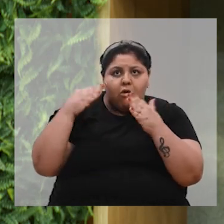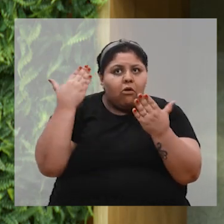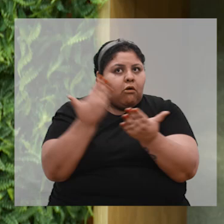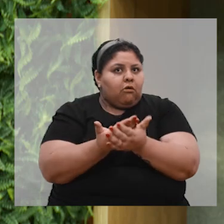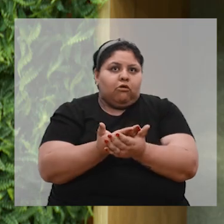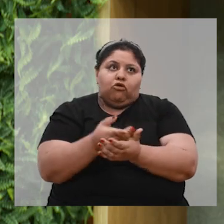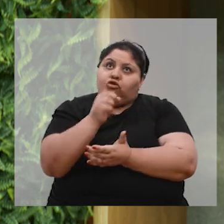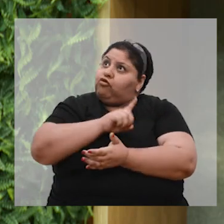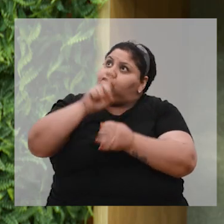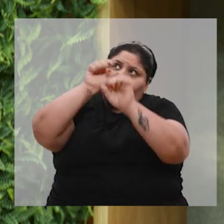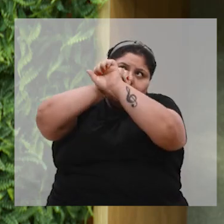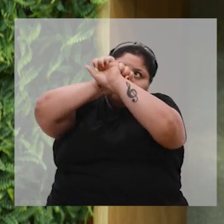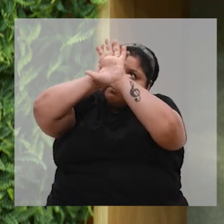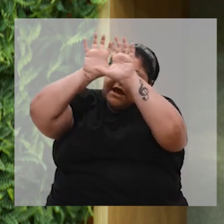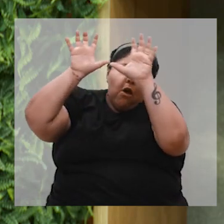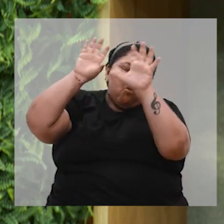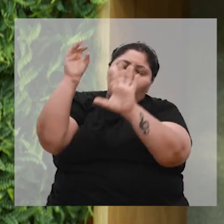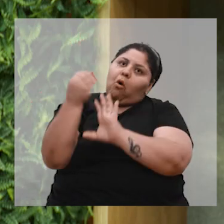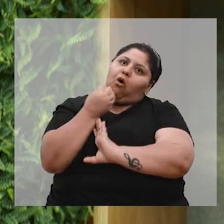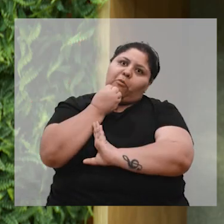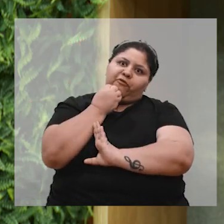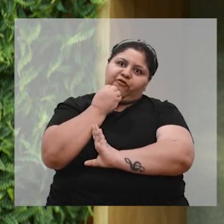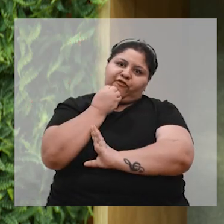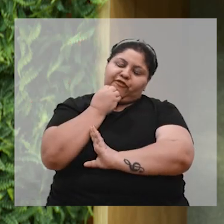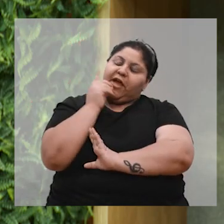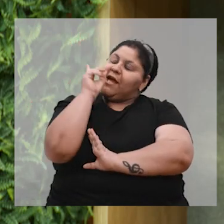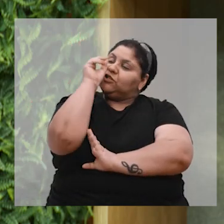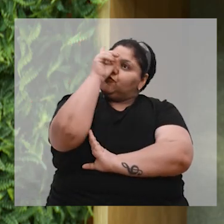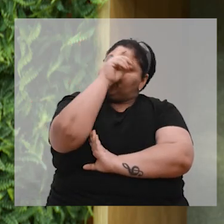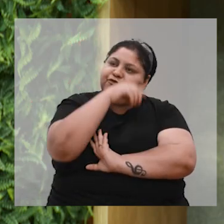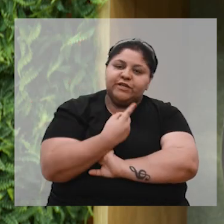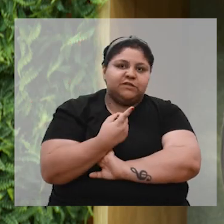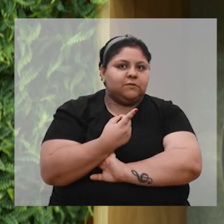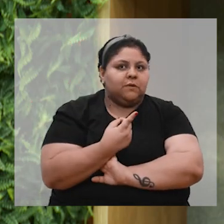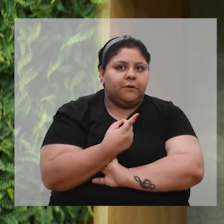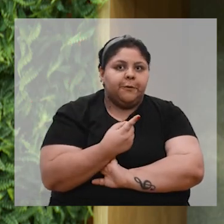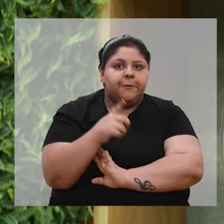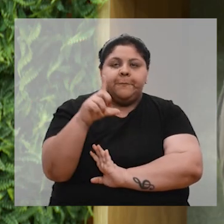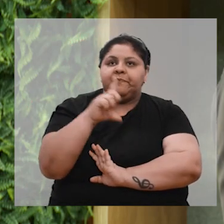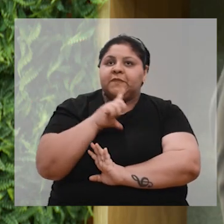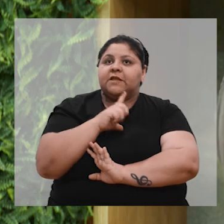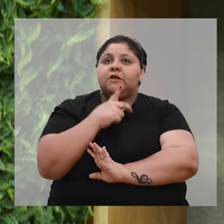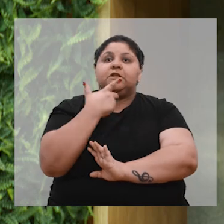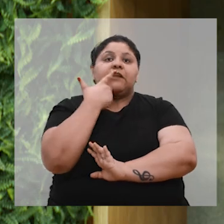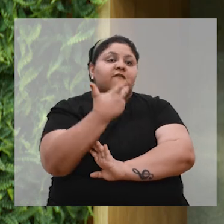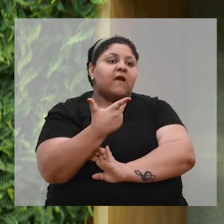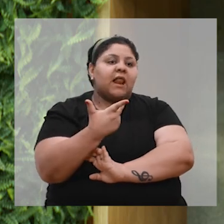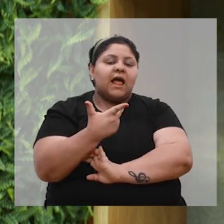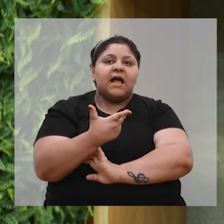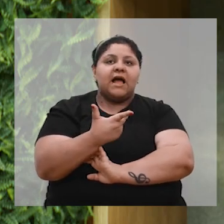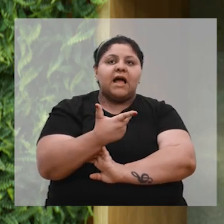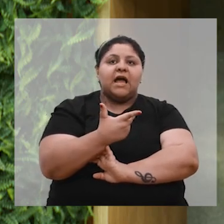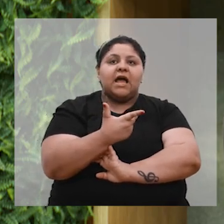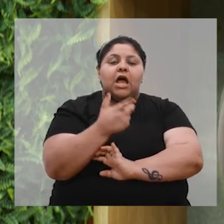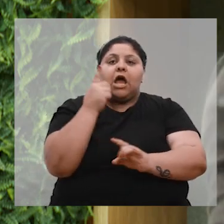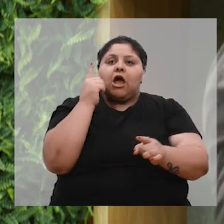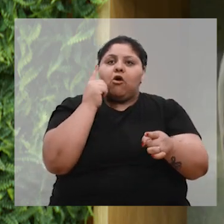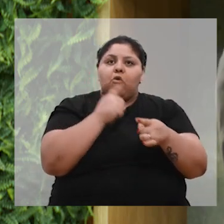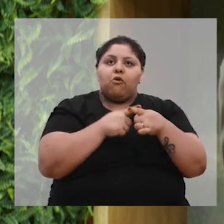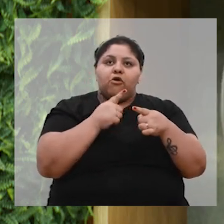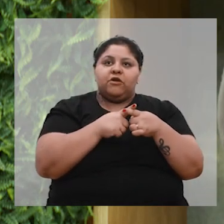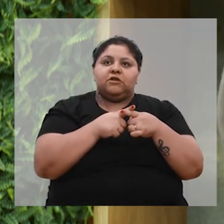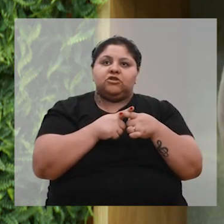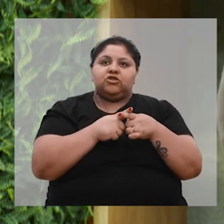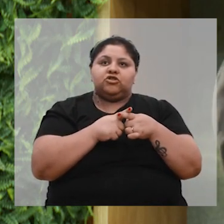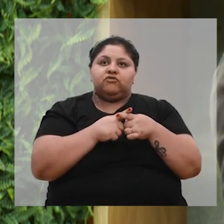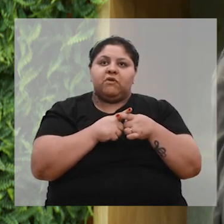vai para o céu. Porque é muito difícil, né? E tu tem que falar a frequência deles, porque se não